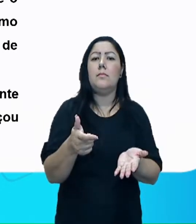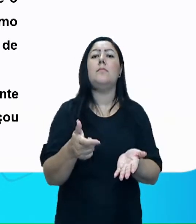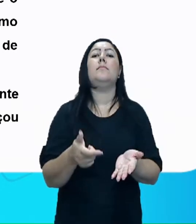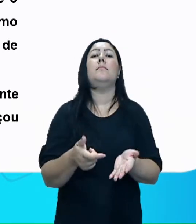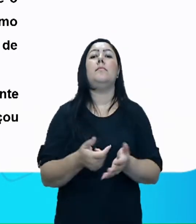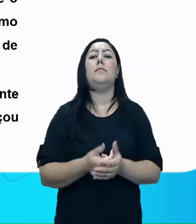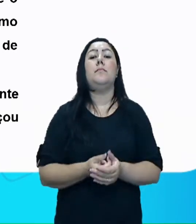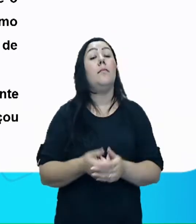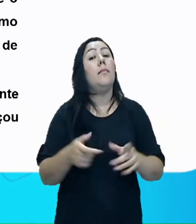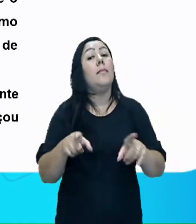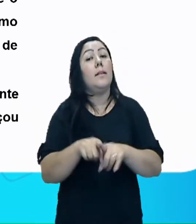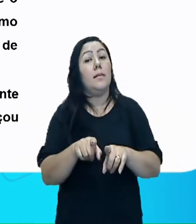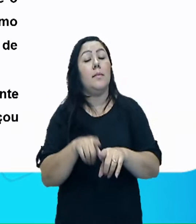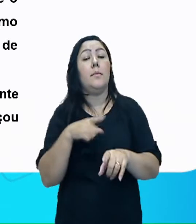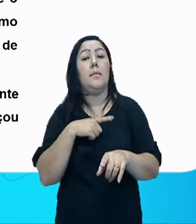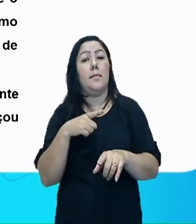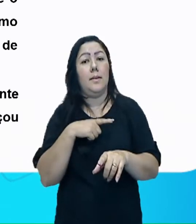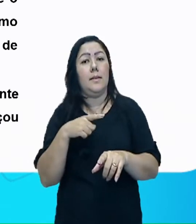versão digital.